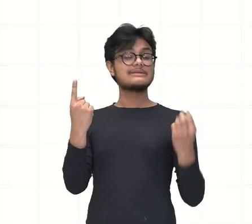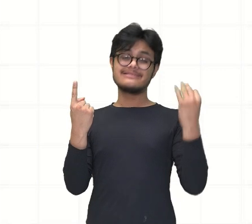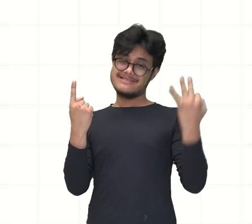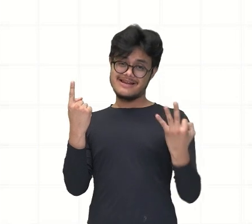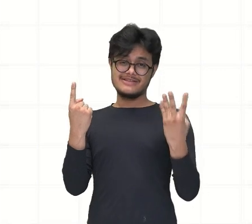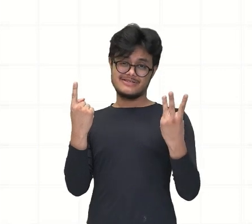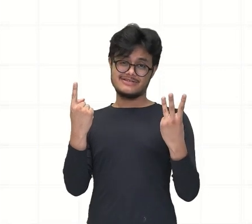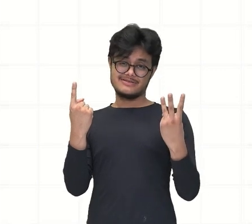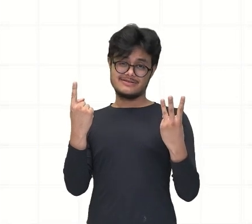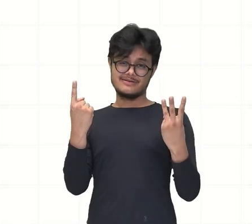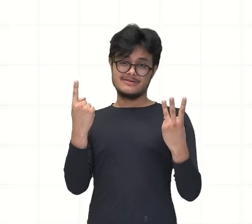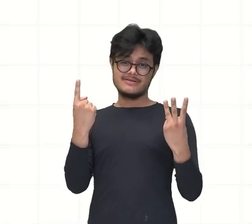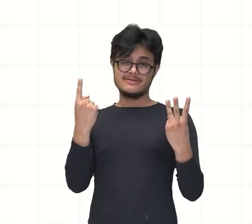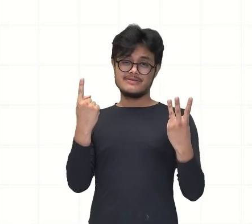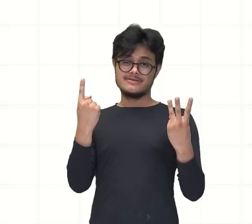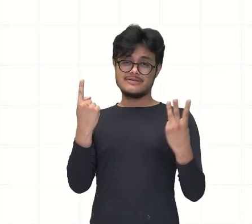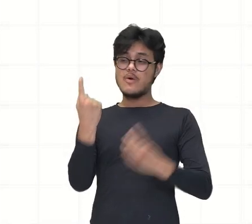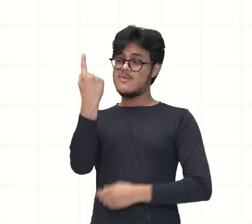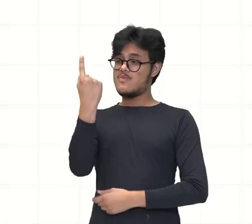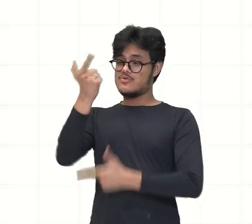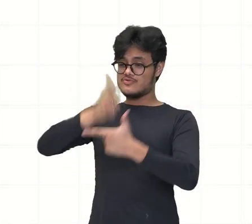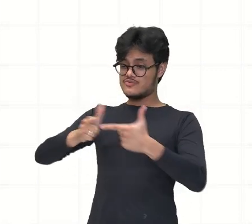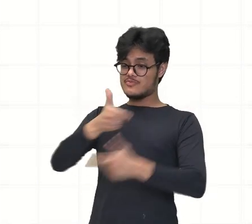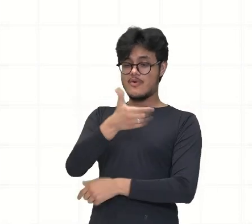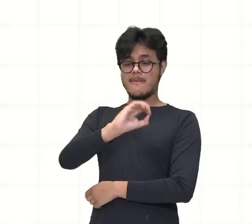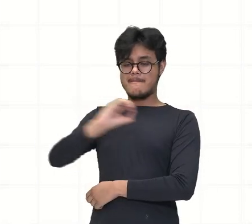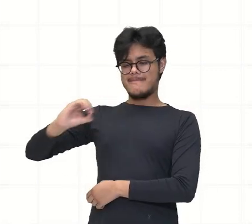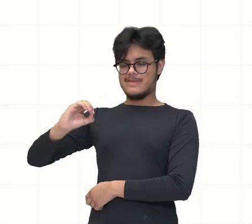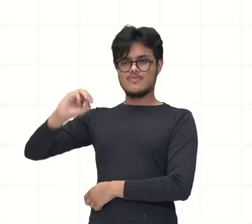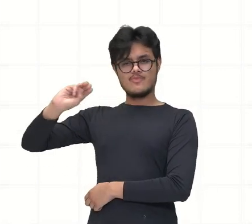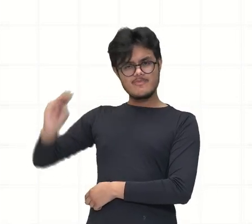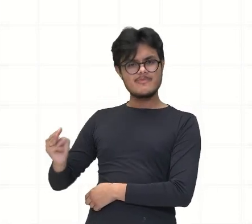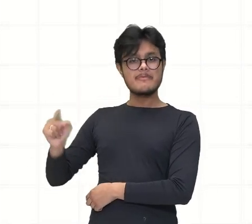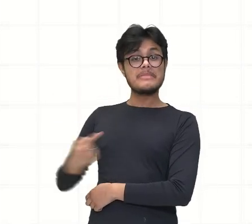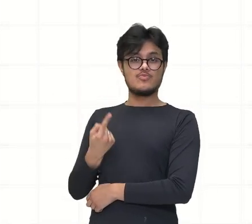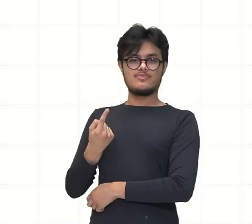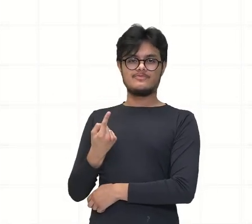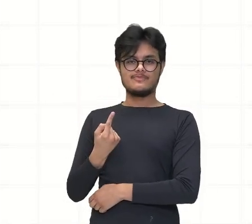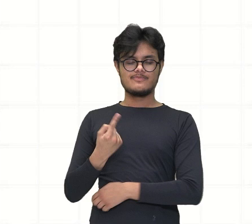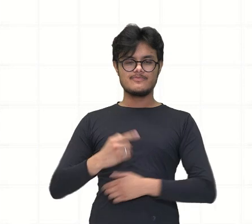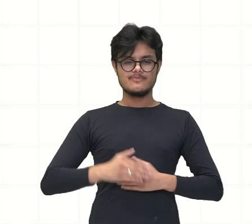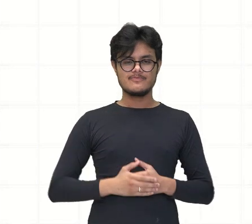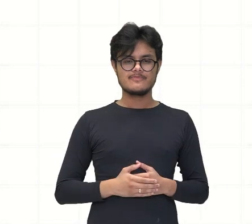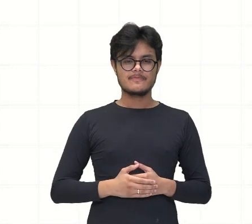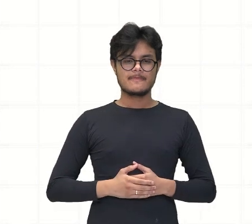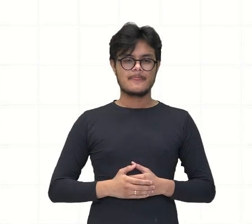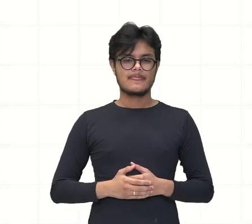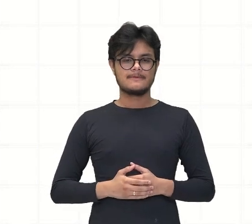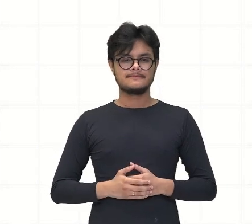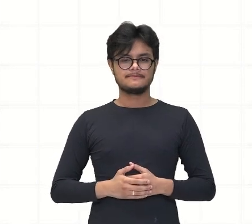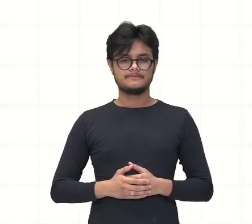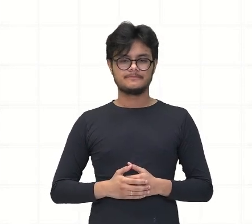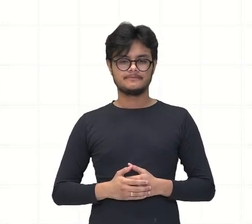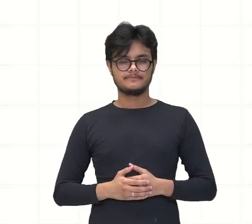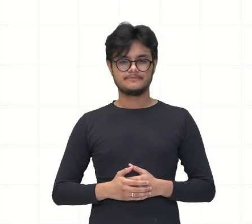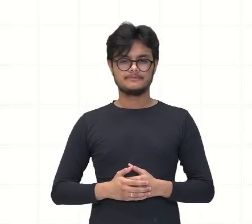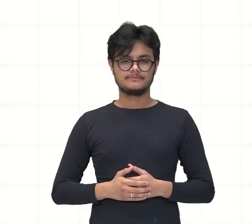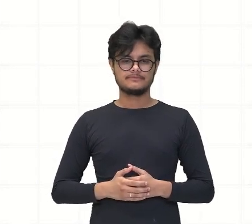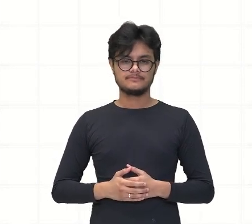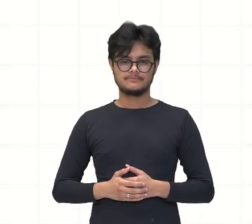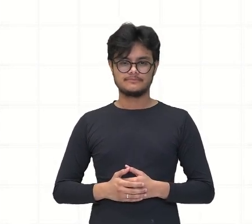Então, 1 dividido por 1000. Tá bom? Então, substituindo aqui, ó, eu vou ter